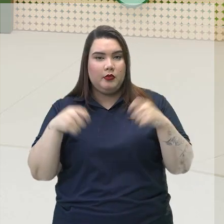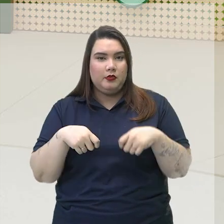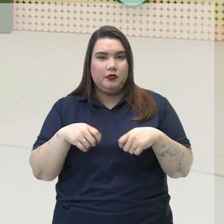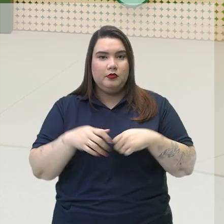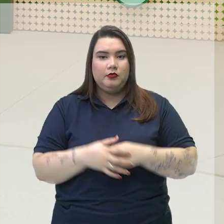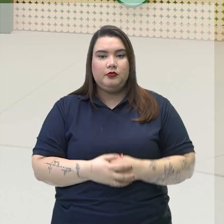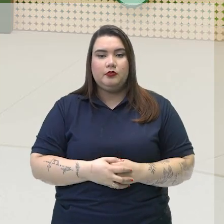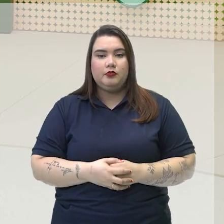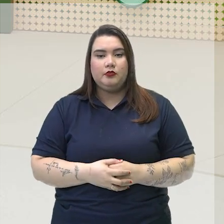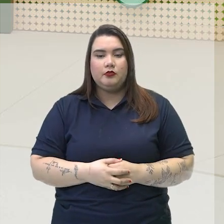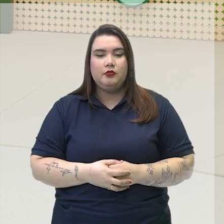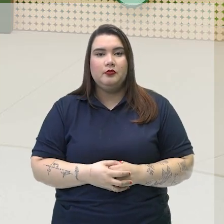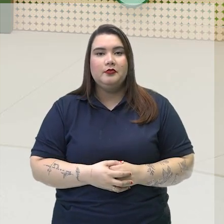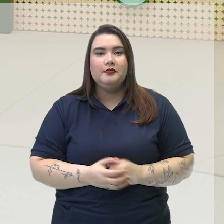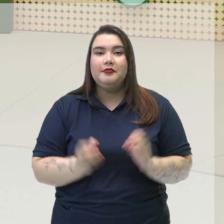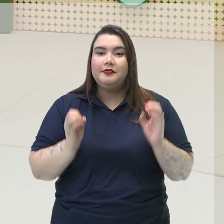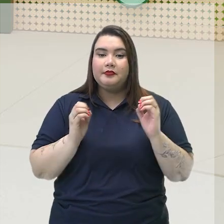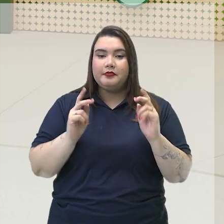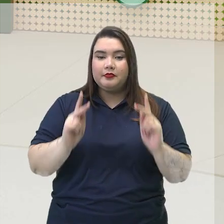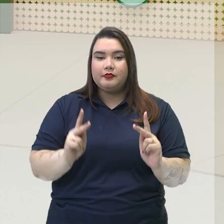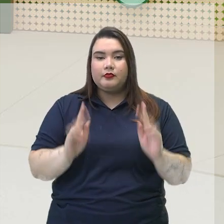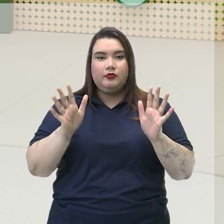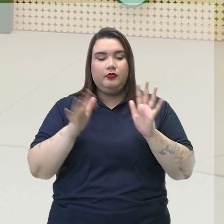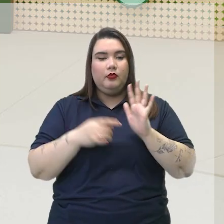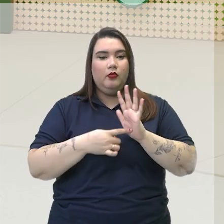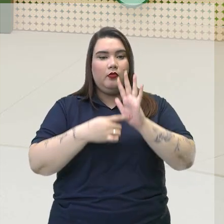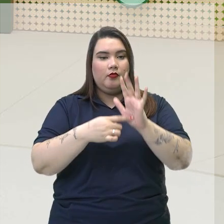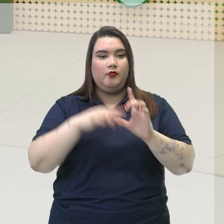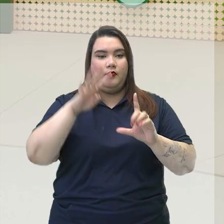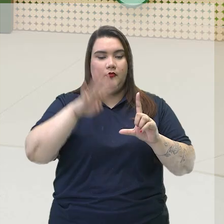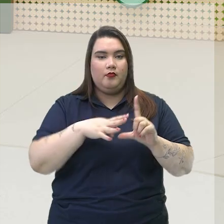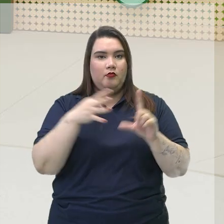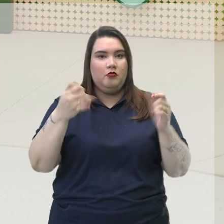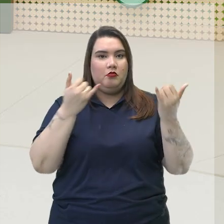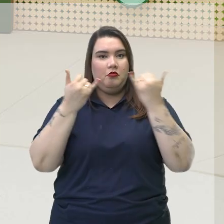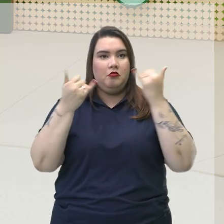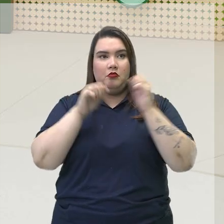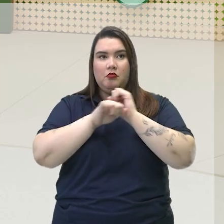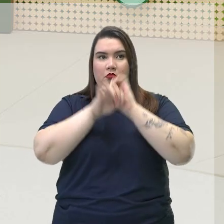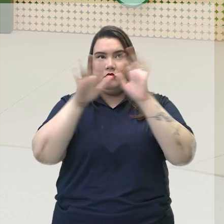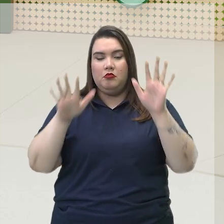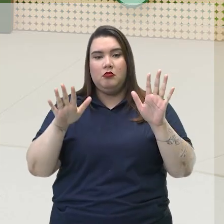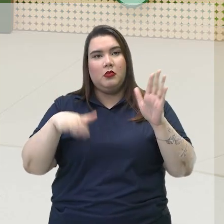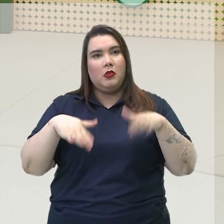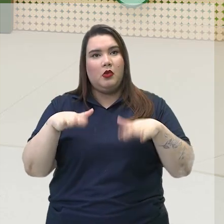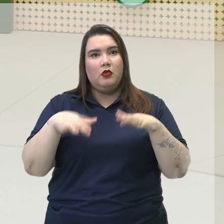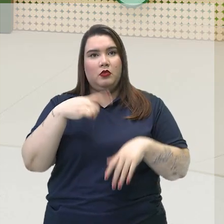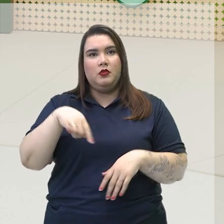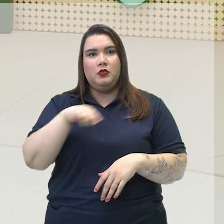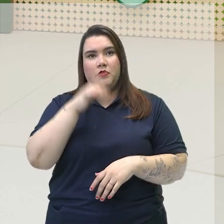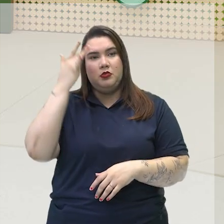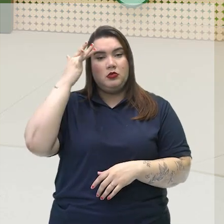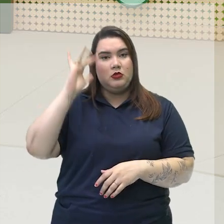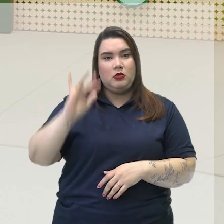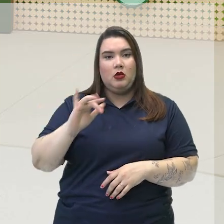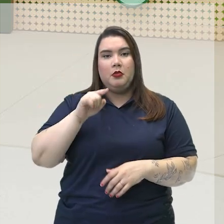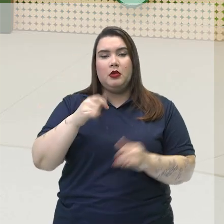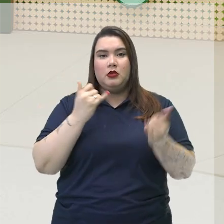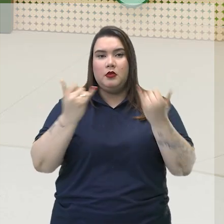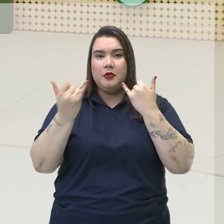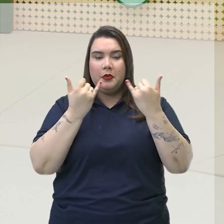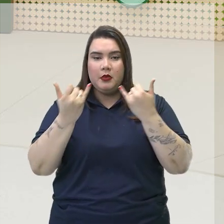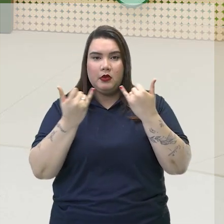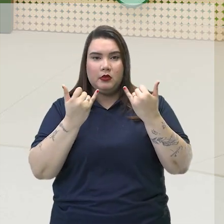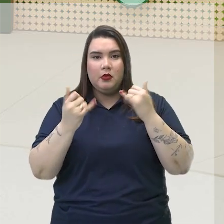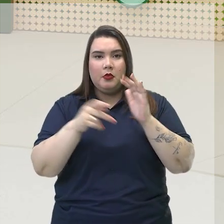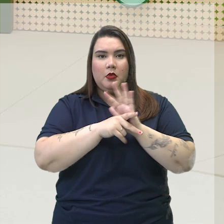Bluetooth. Muito bem, aí está essa tabela muito legal, informativa para você, né? Talvez você não soubesse dessa situação aí,